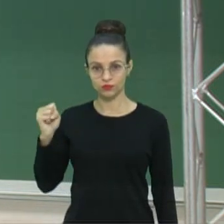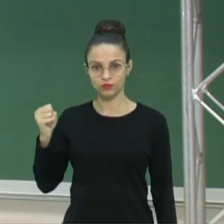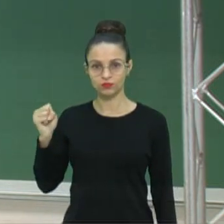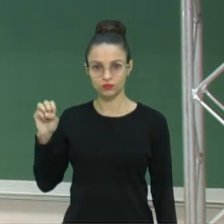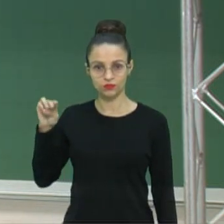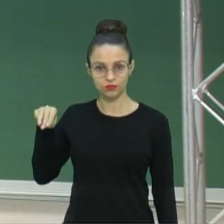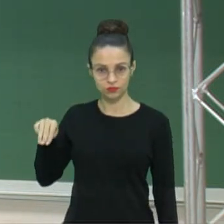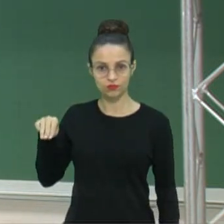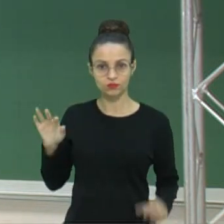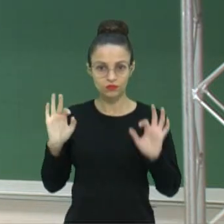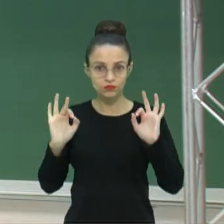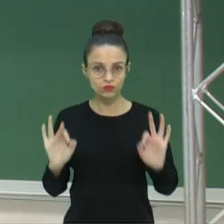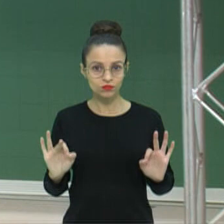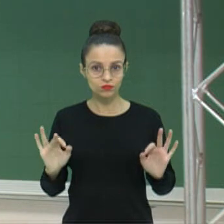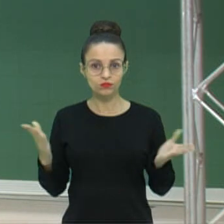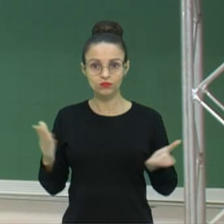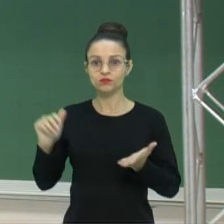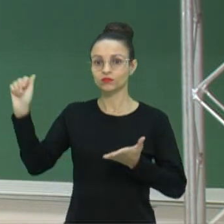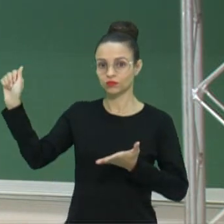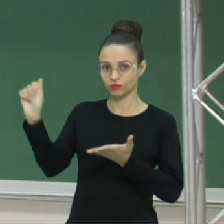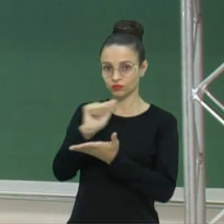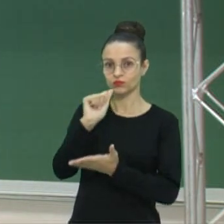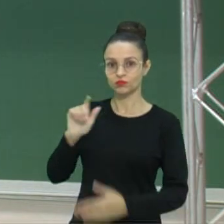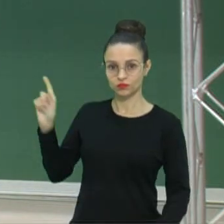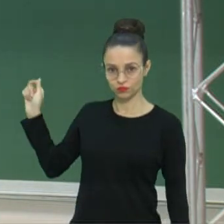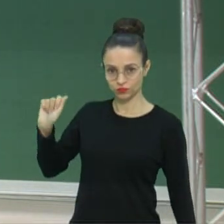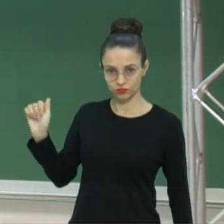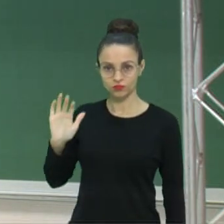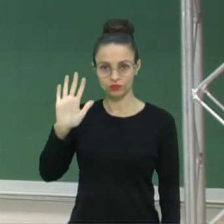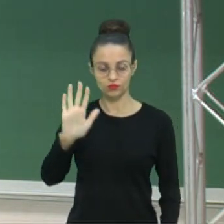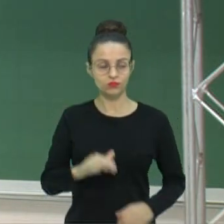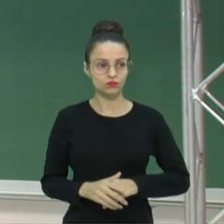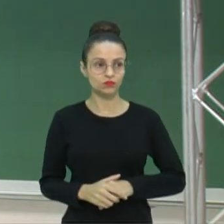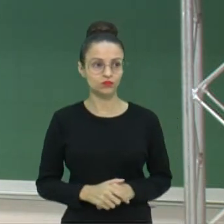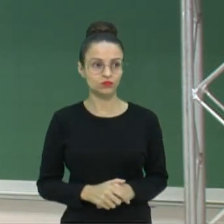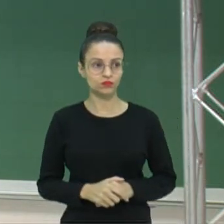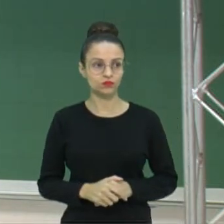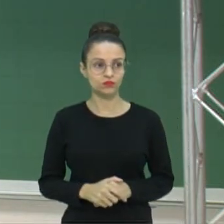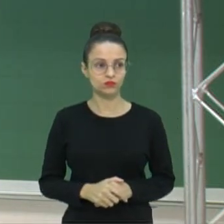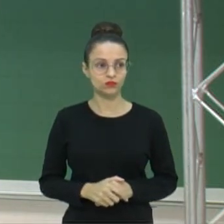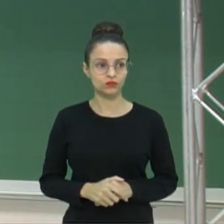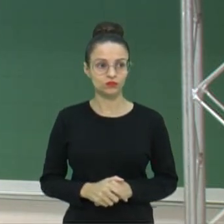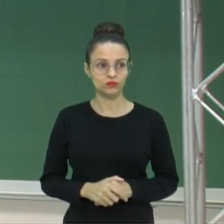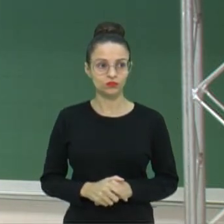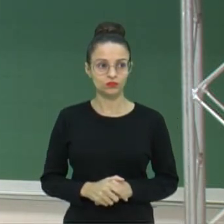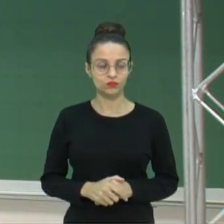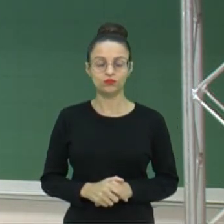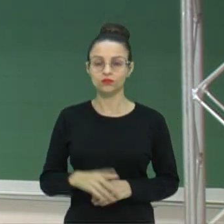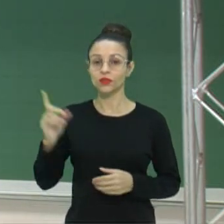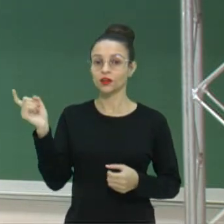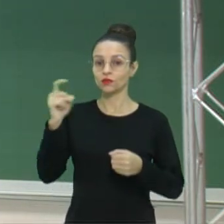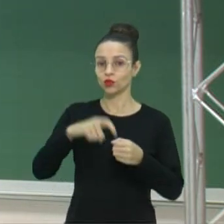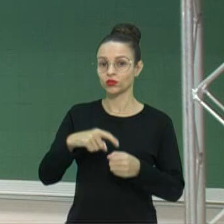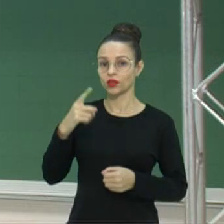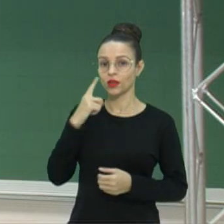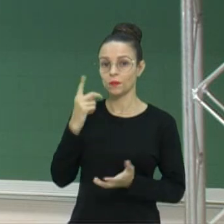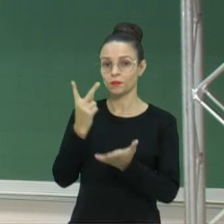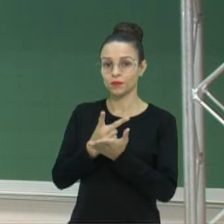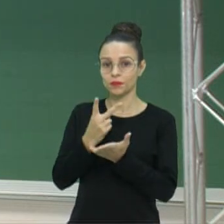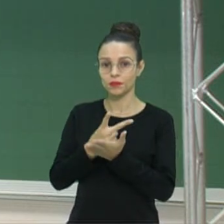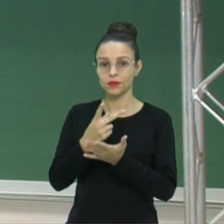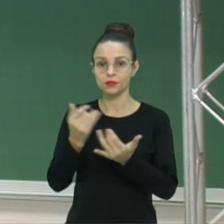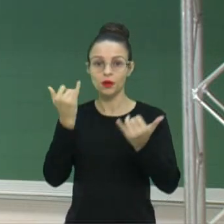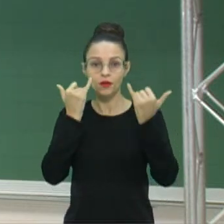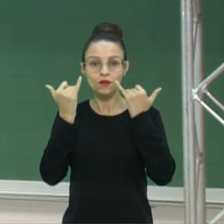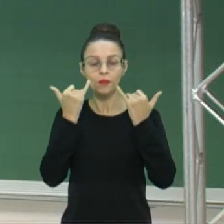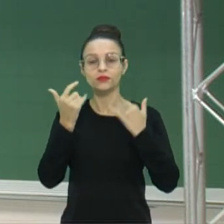338 de m, certo? Eu vou apagar aqui por uma questão de espaço, ok? Então, voltando à nossa informação que nós temos aqui, eu